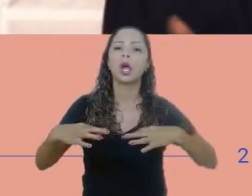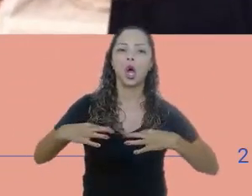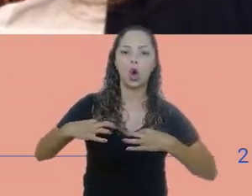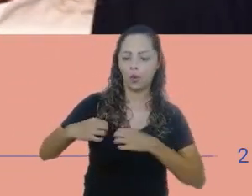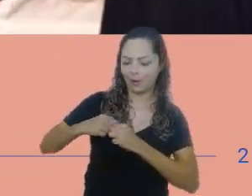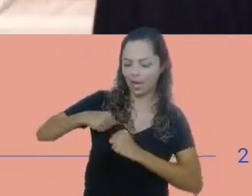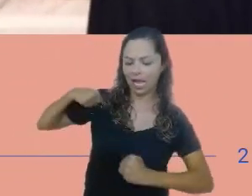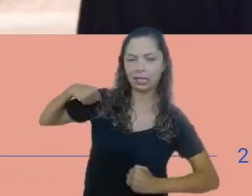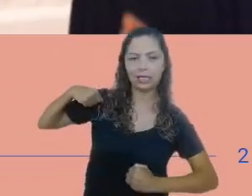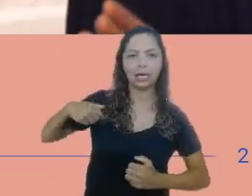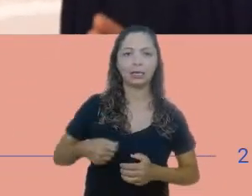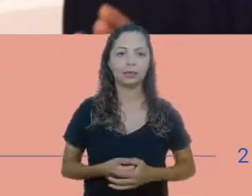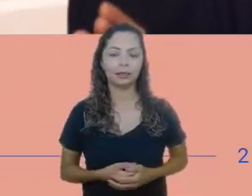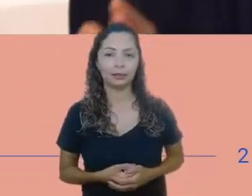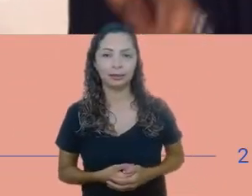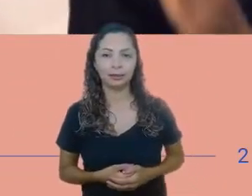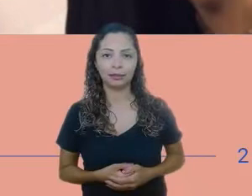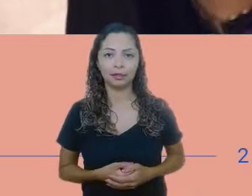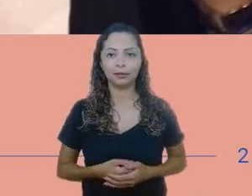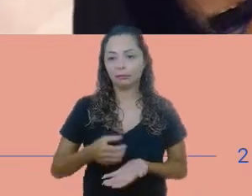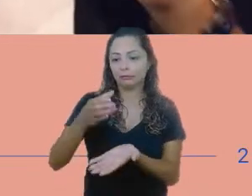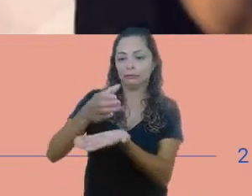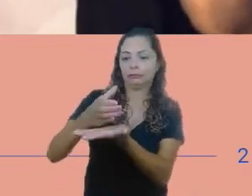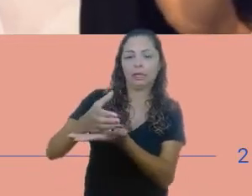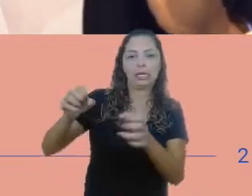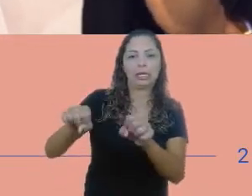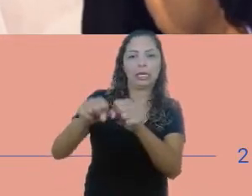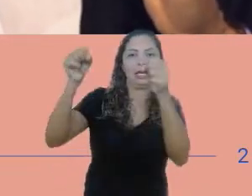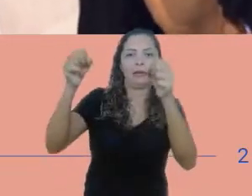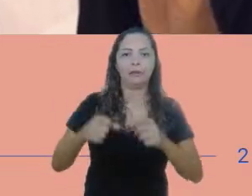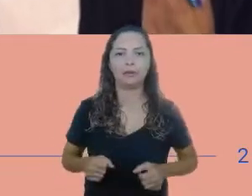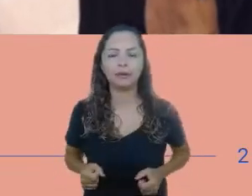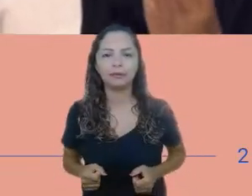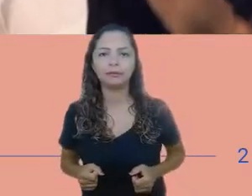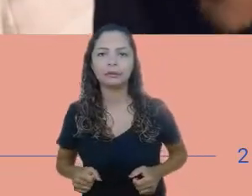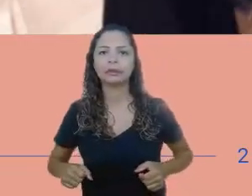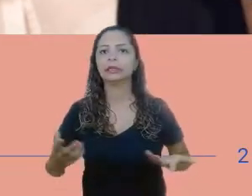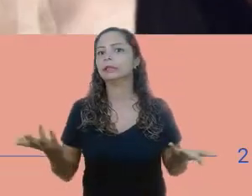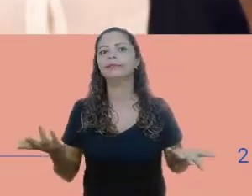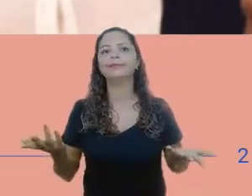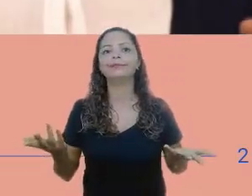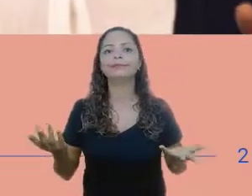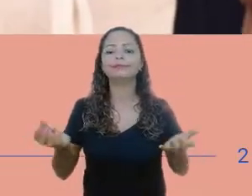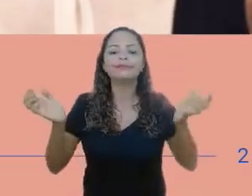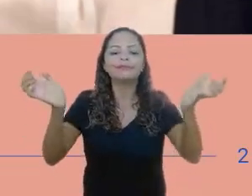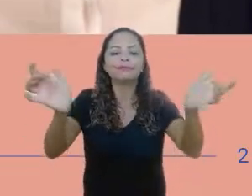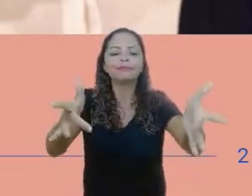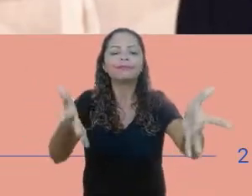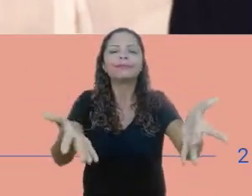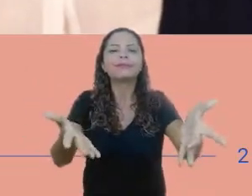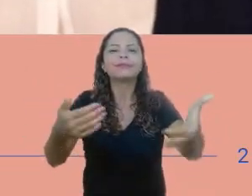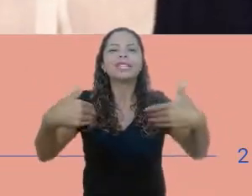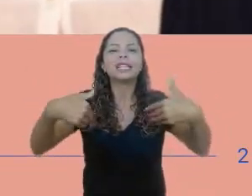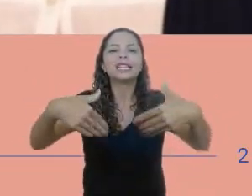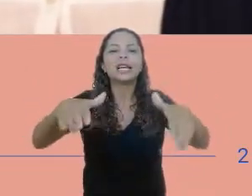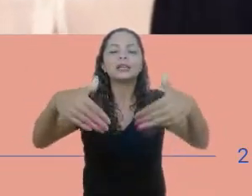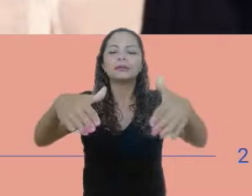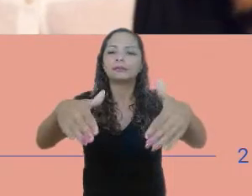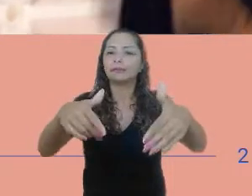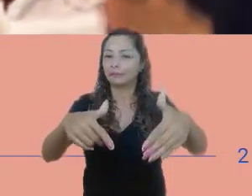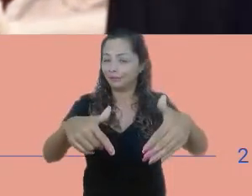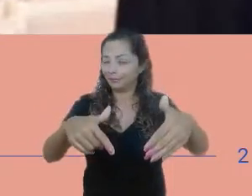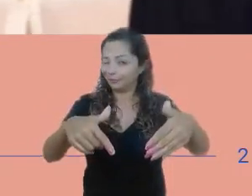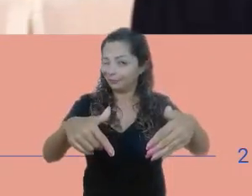a isso é Deixa para lá né não dá mais para gente pensar assim então hoje em dia a gente já tem a